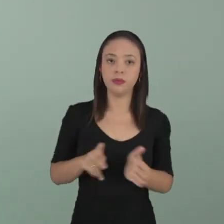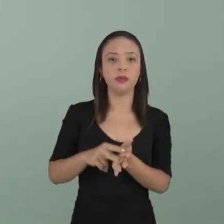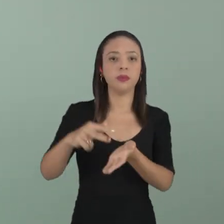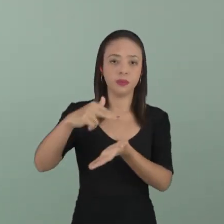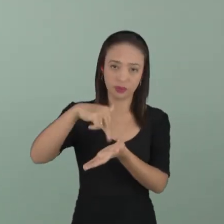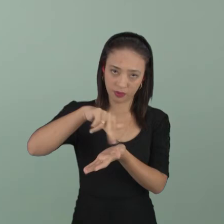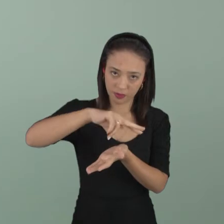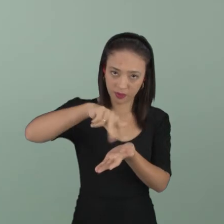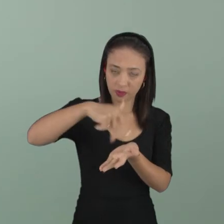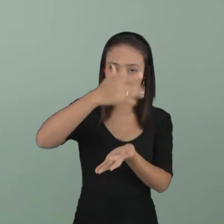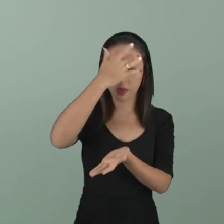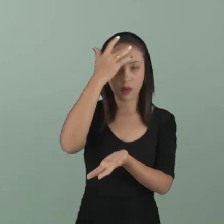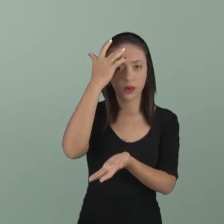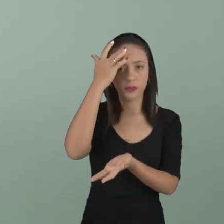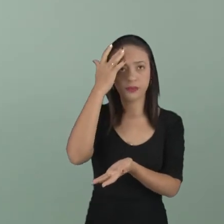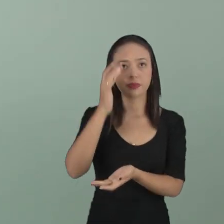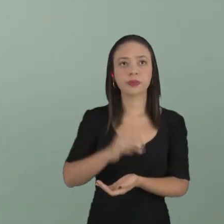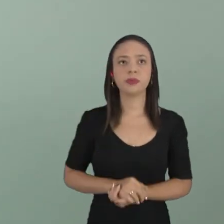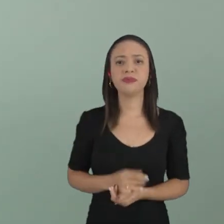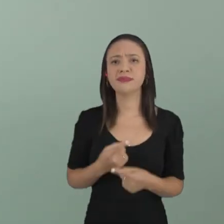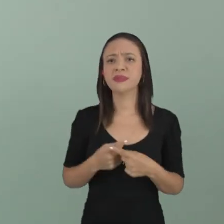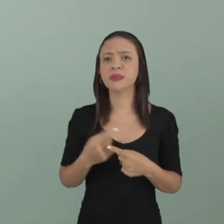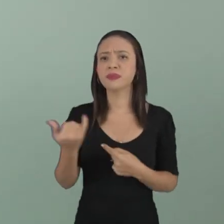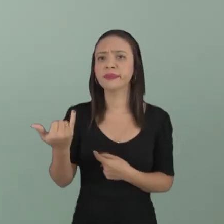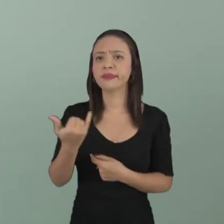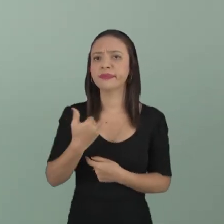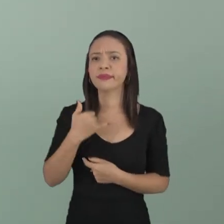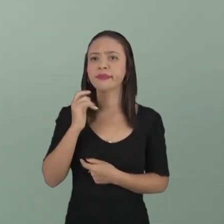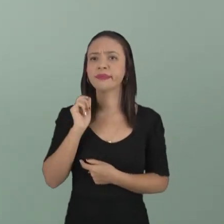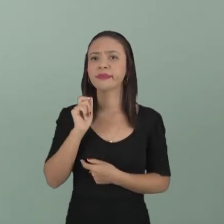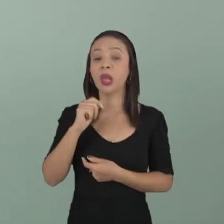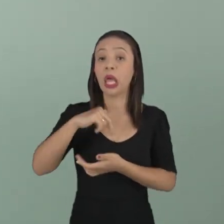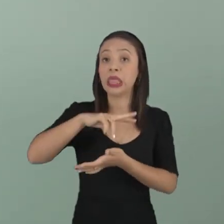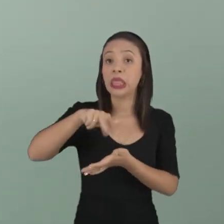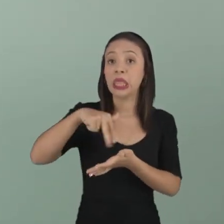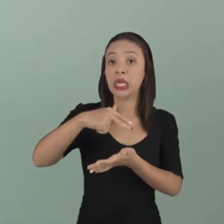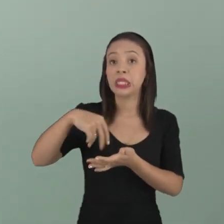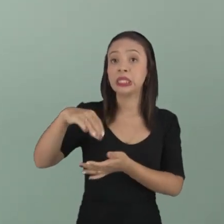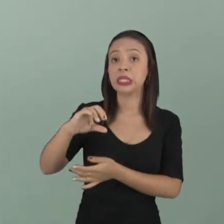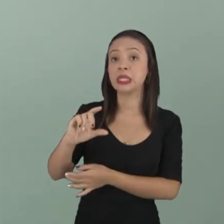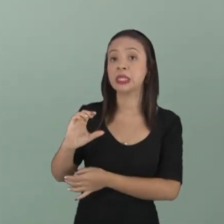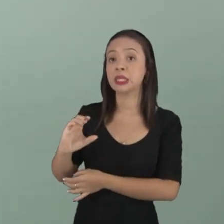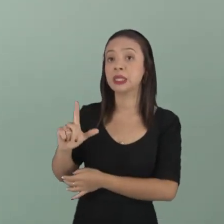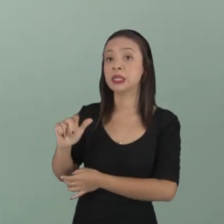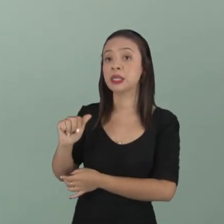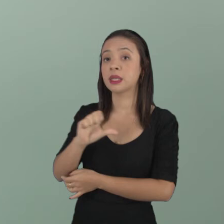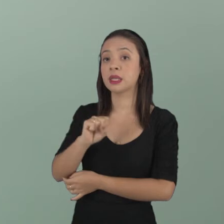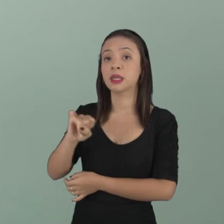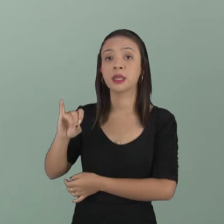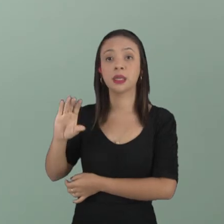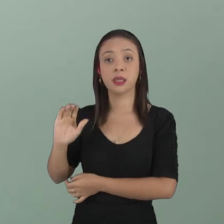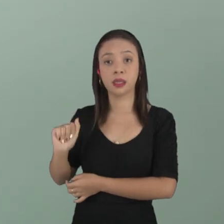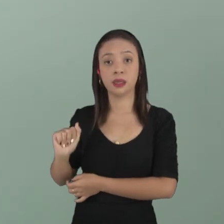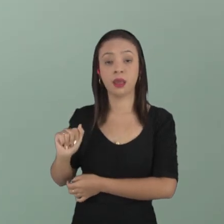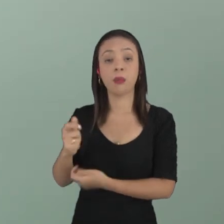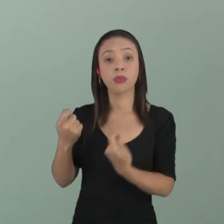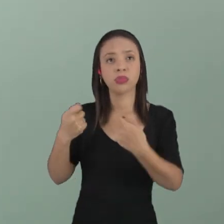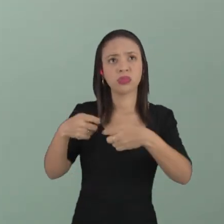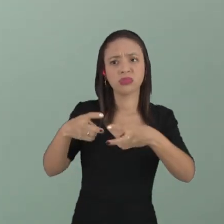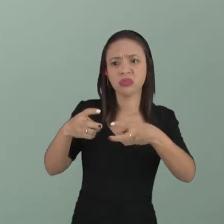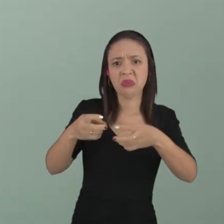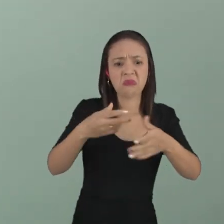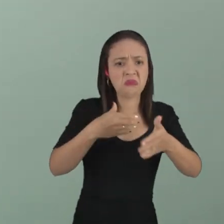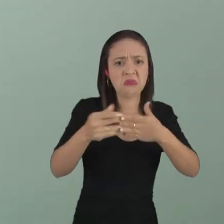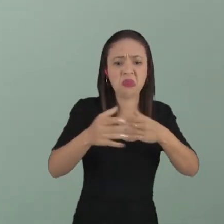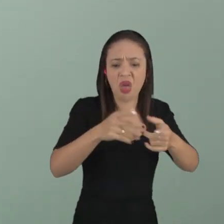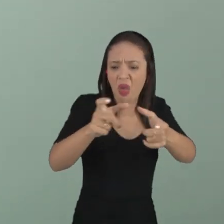bailarino. É interessante vocês perceberem isso, porque ele nos diz que a dança clássica, como bem sabemos, nós podemos reconhecer ela